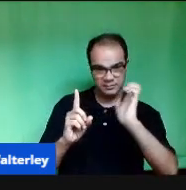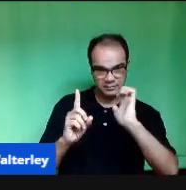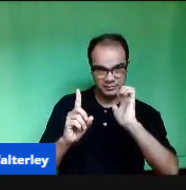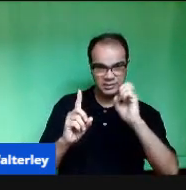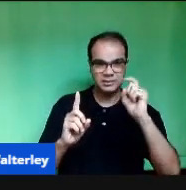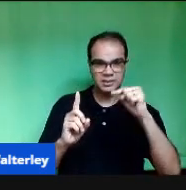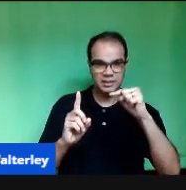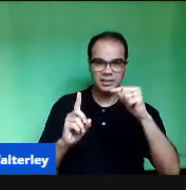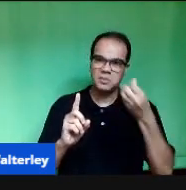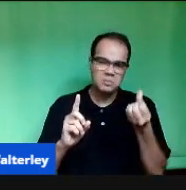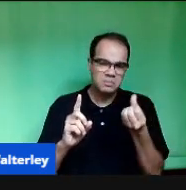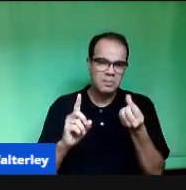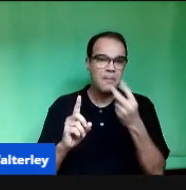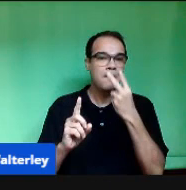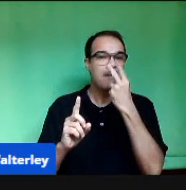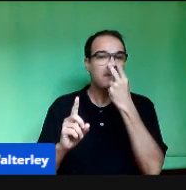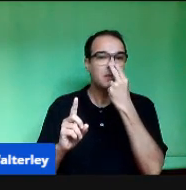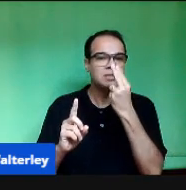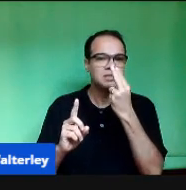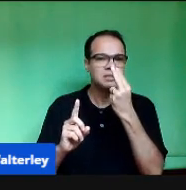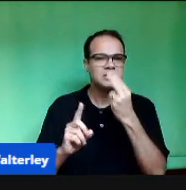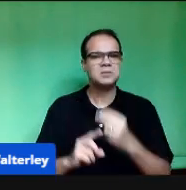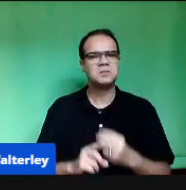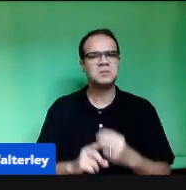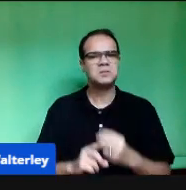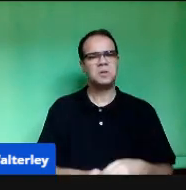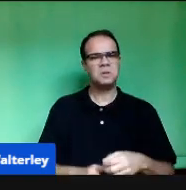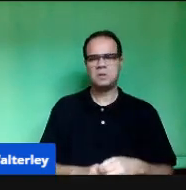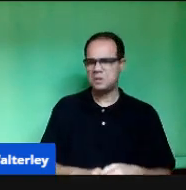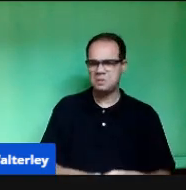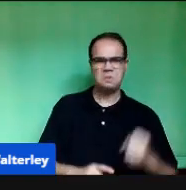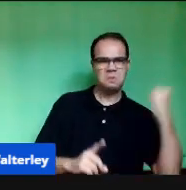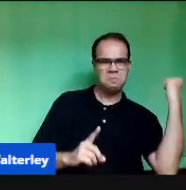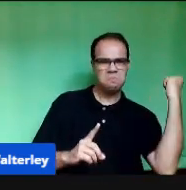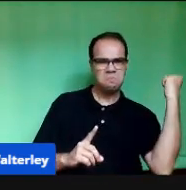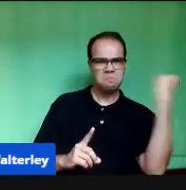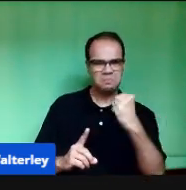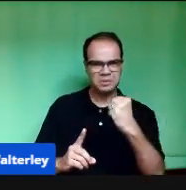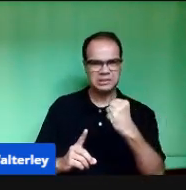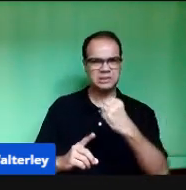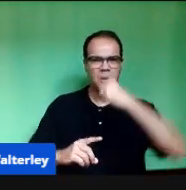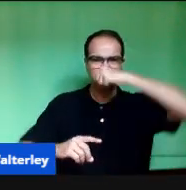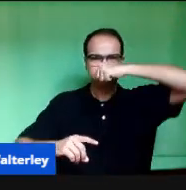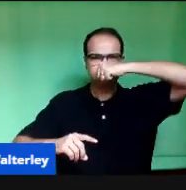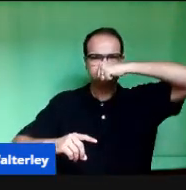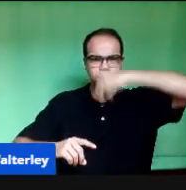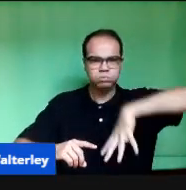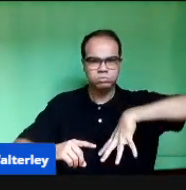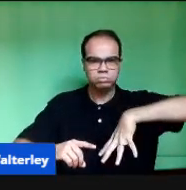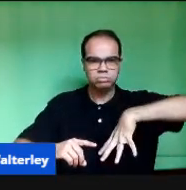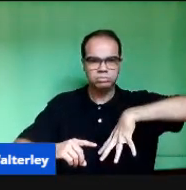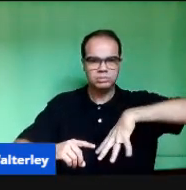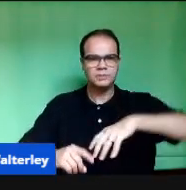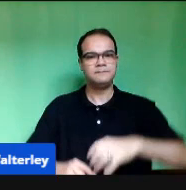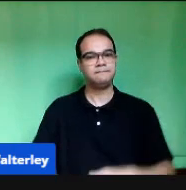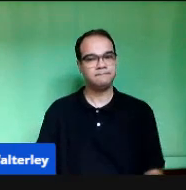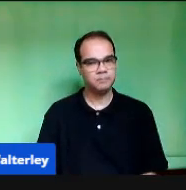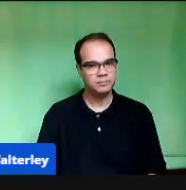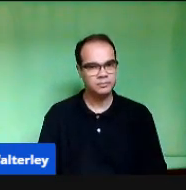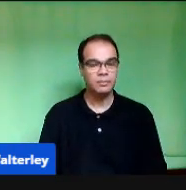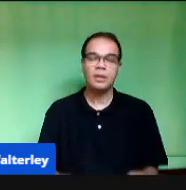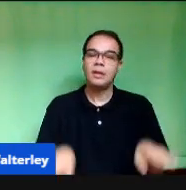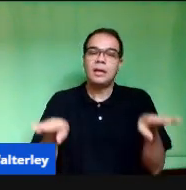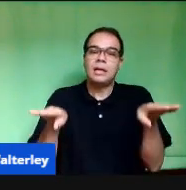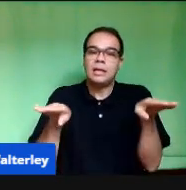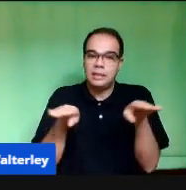não superamos, infelizmente, essa raiz. E, por fim, a ideia de doença. Nós sempre dizemos